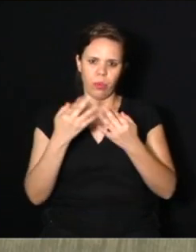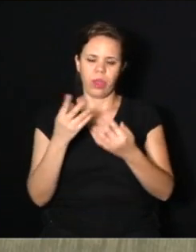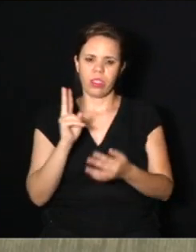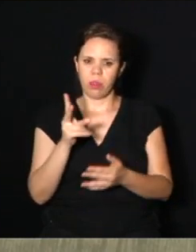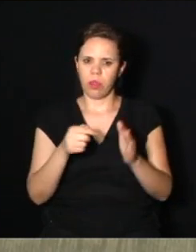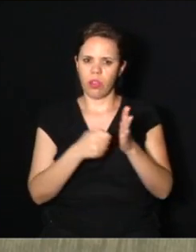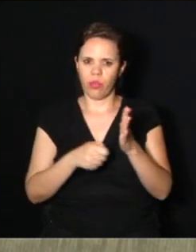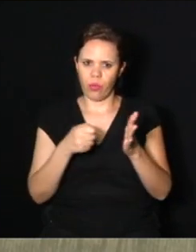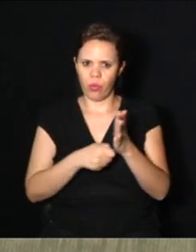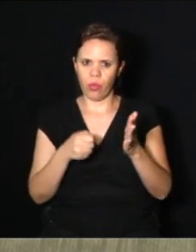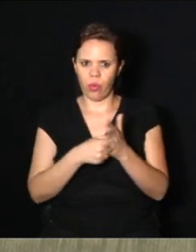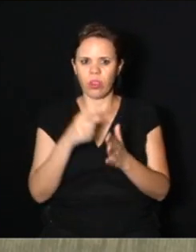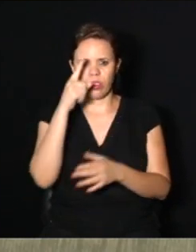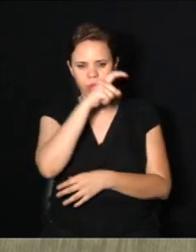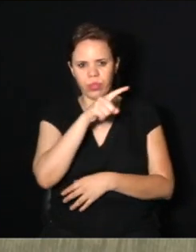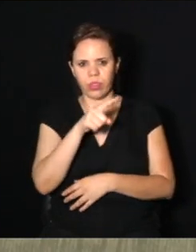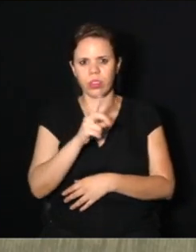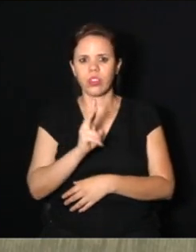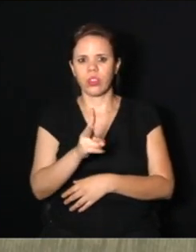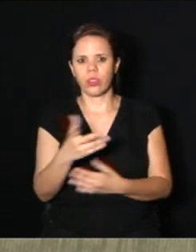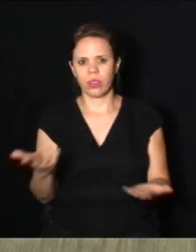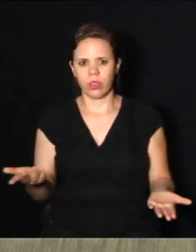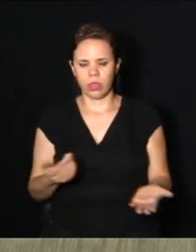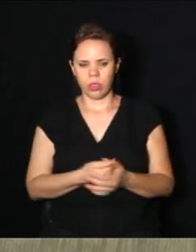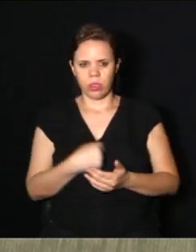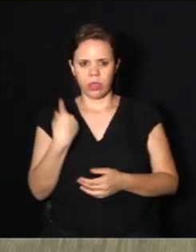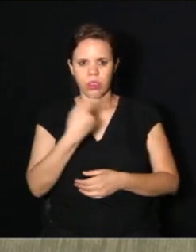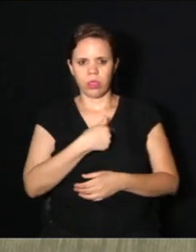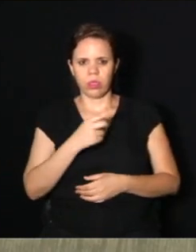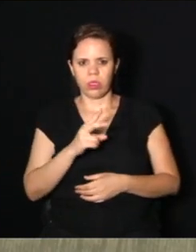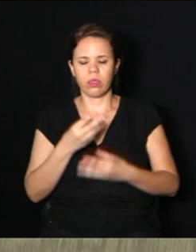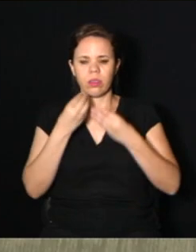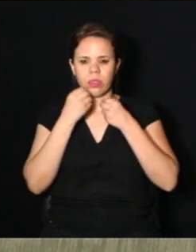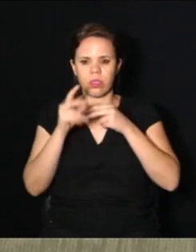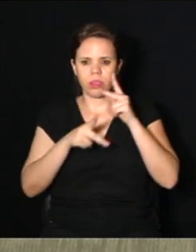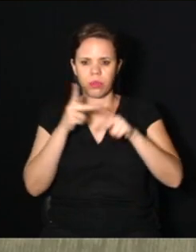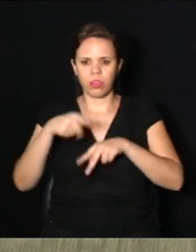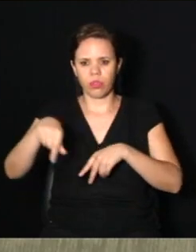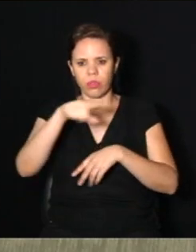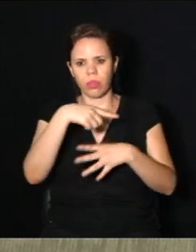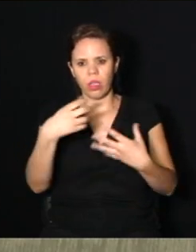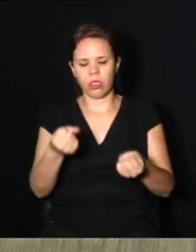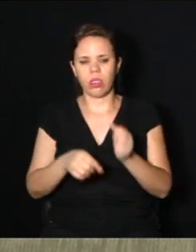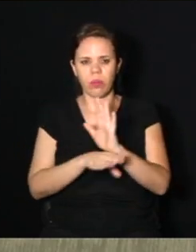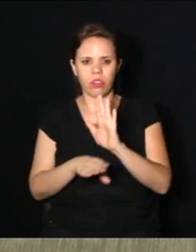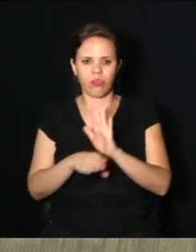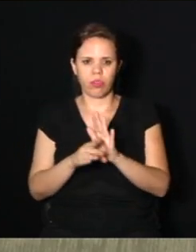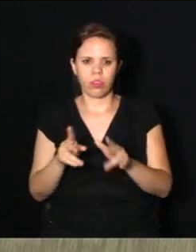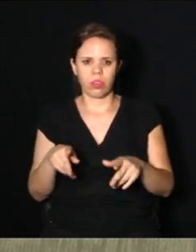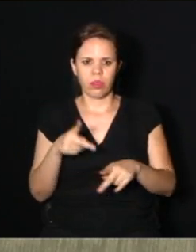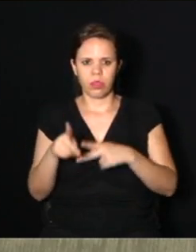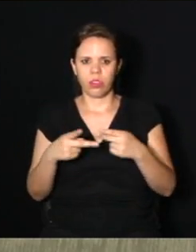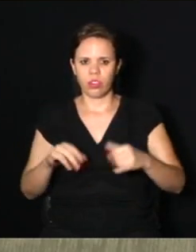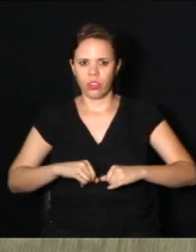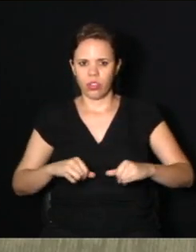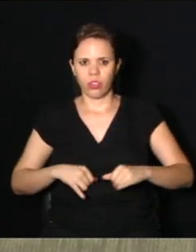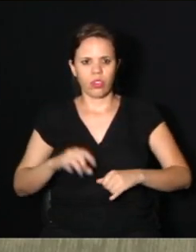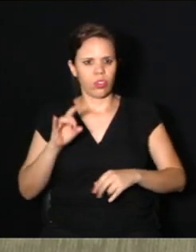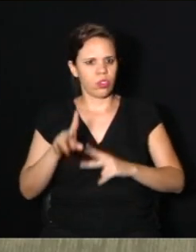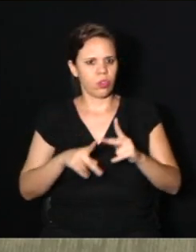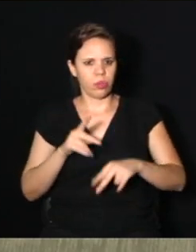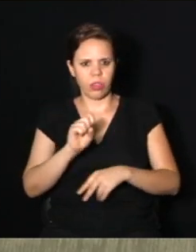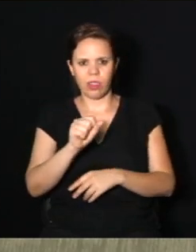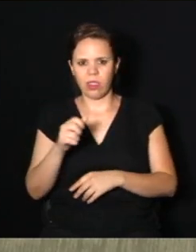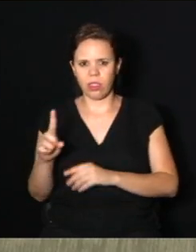que é difícil, mas que a gente precisa continuar na luta e que a gente sensibilize a cidade, porque isso que as pessoas estão passando não é só as pessoas do